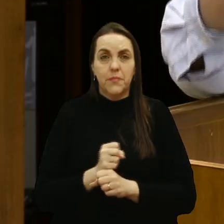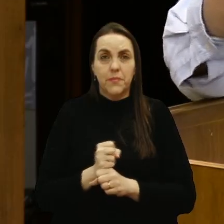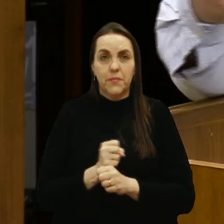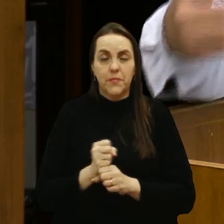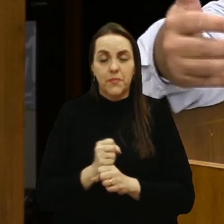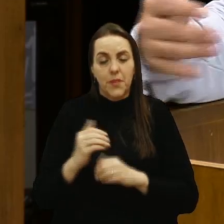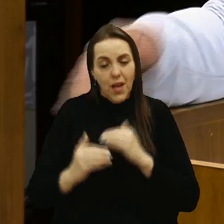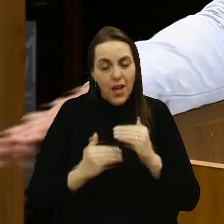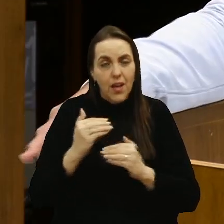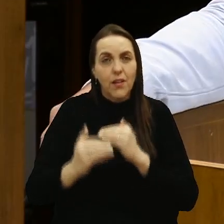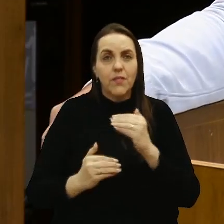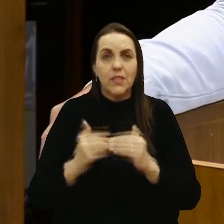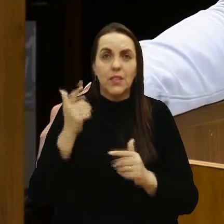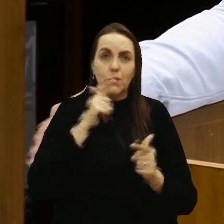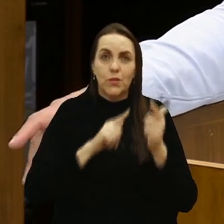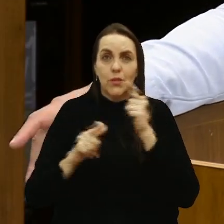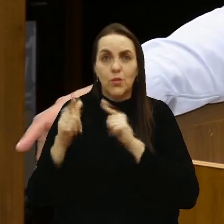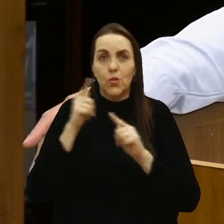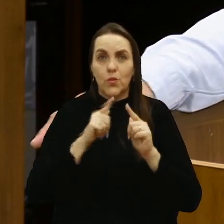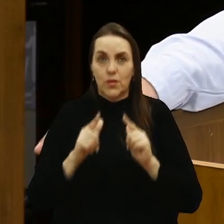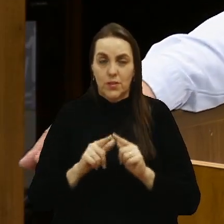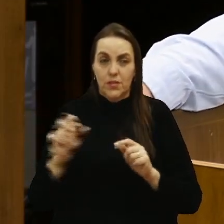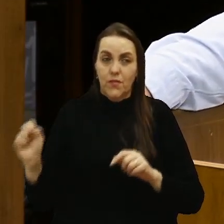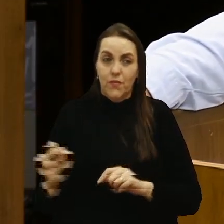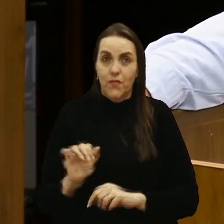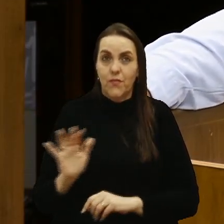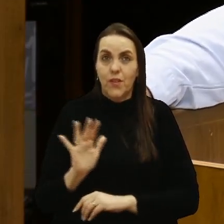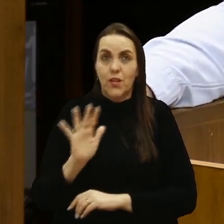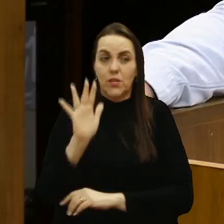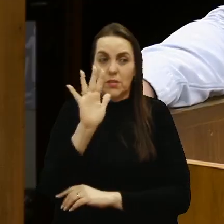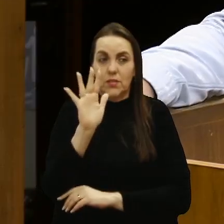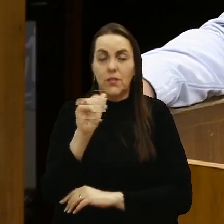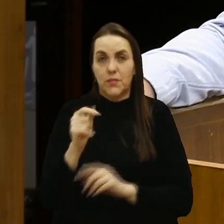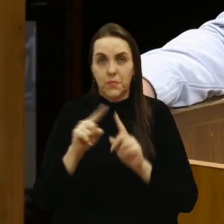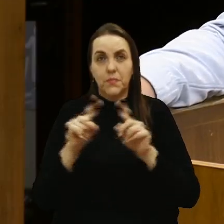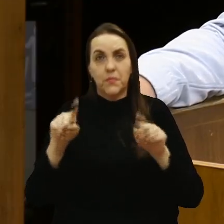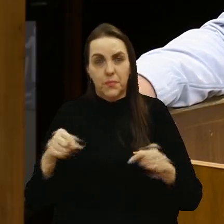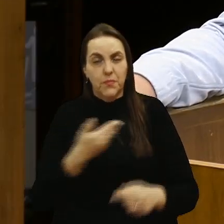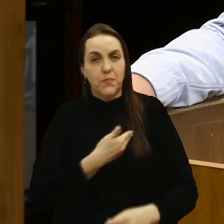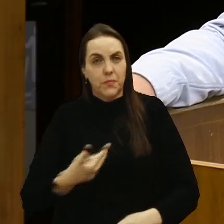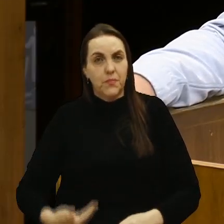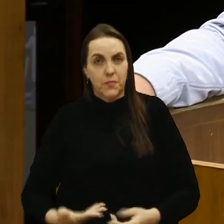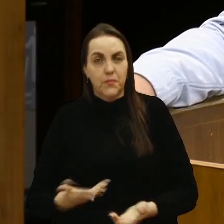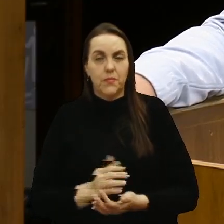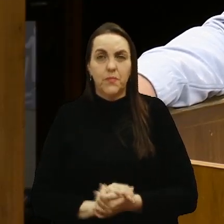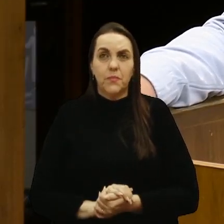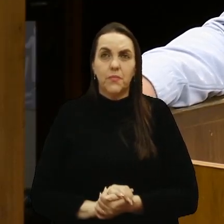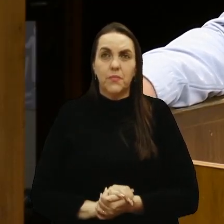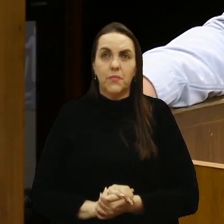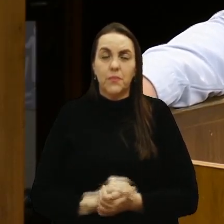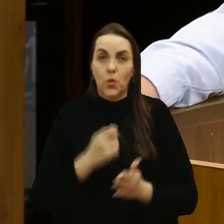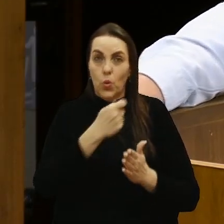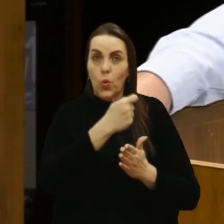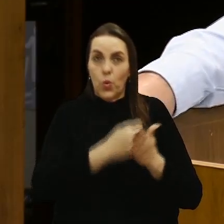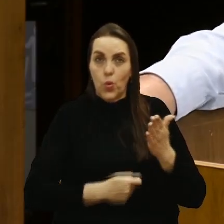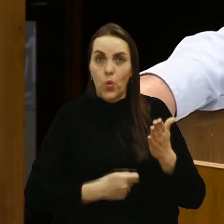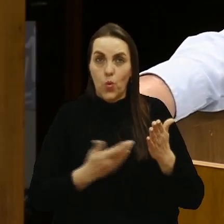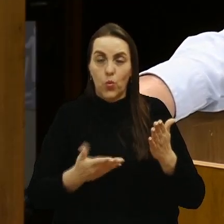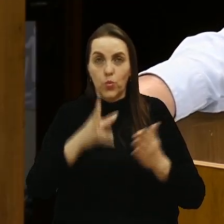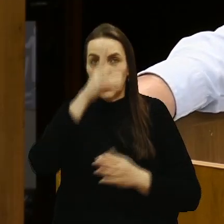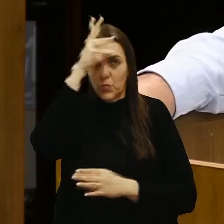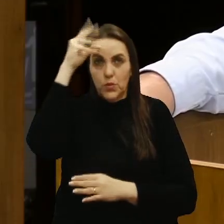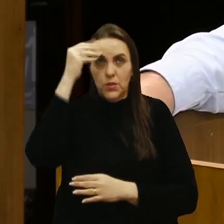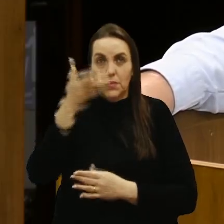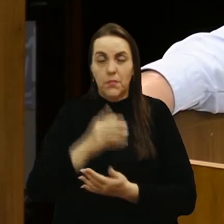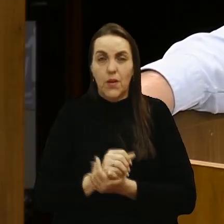avançamos em algumas conquistas referente à valorização dos servidores públicos. O concurso público